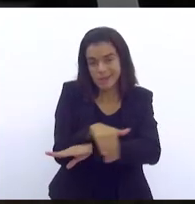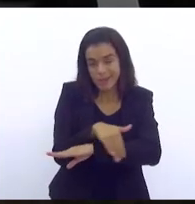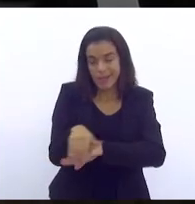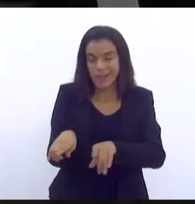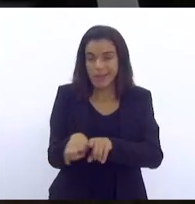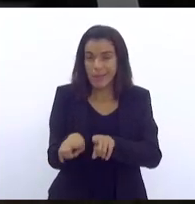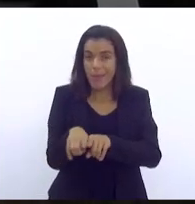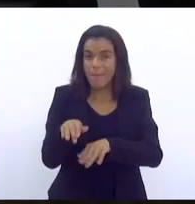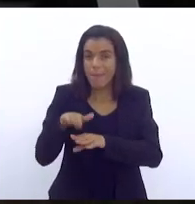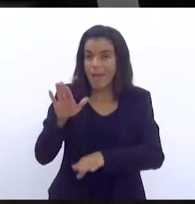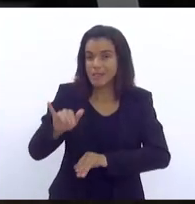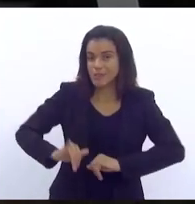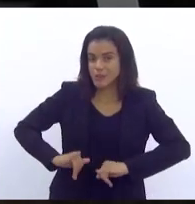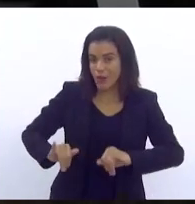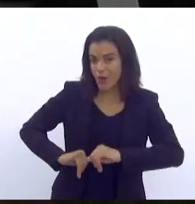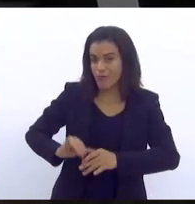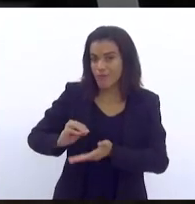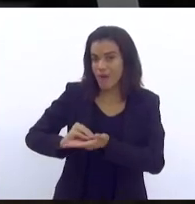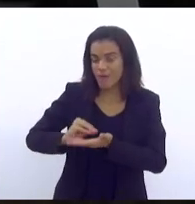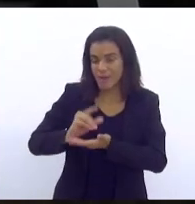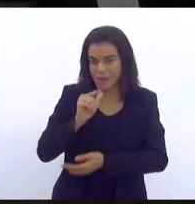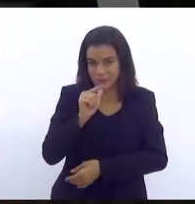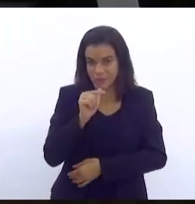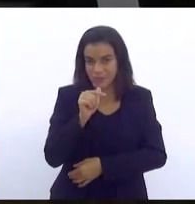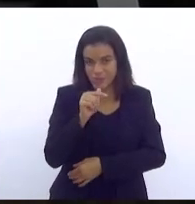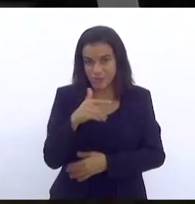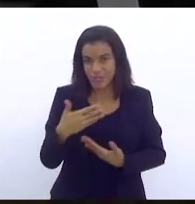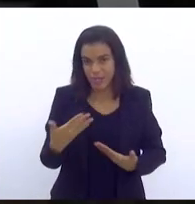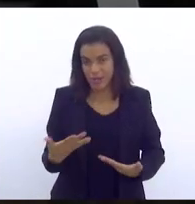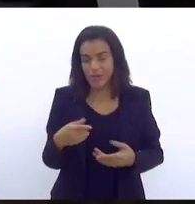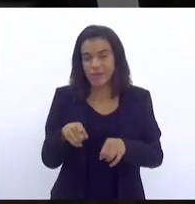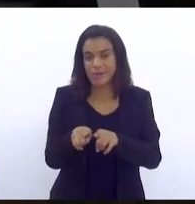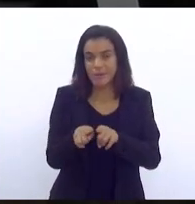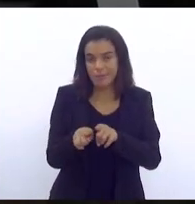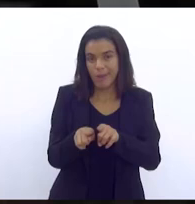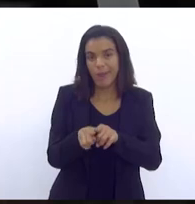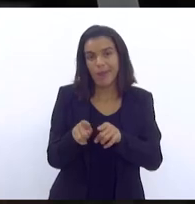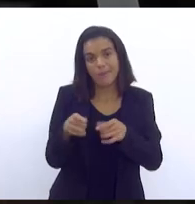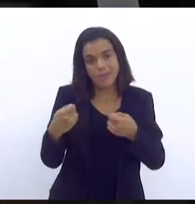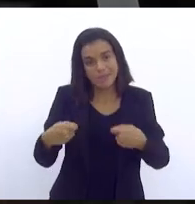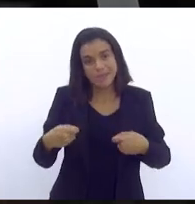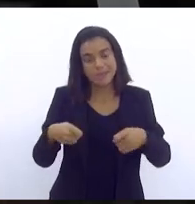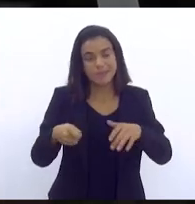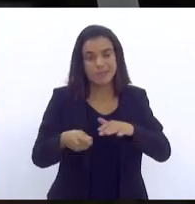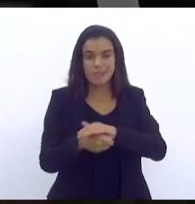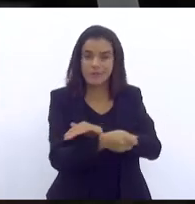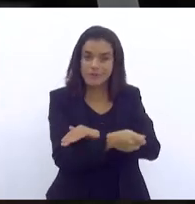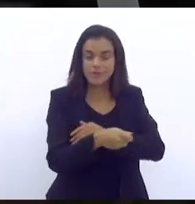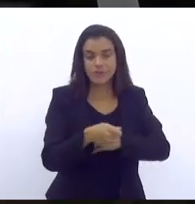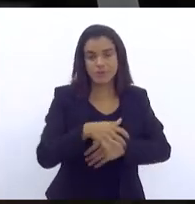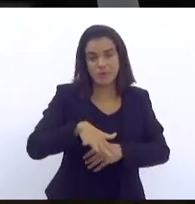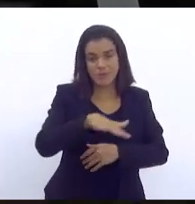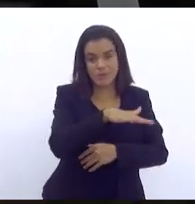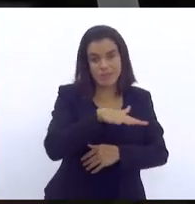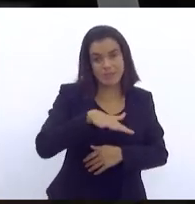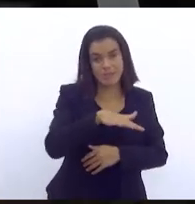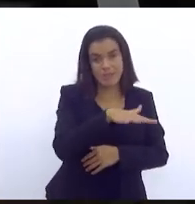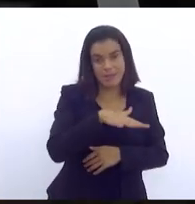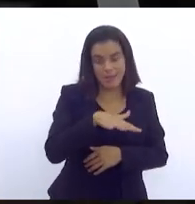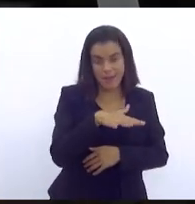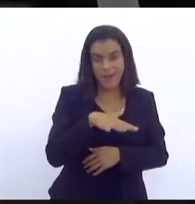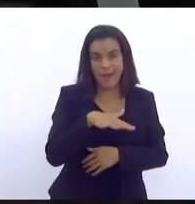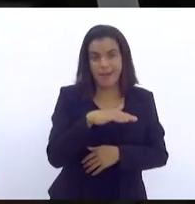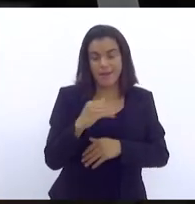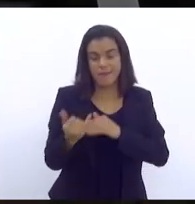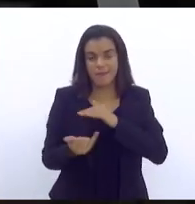de água e são as mesmas pessoas que eh carecem que o investimento da área formal e a previsão de metas né da área